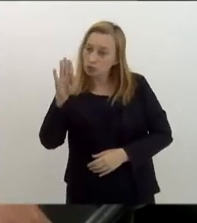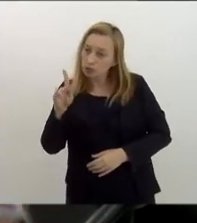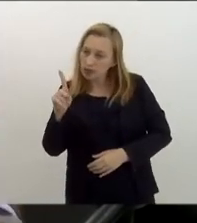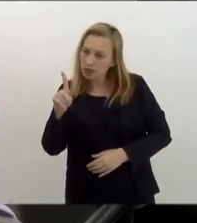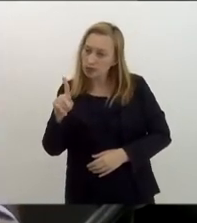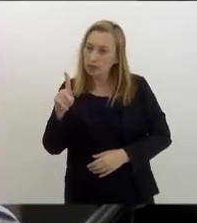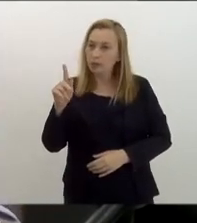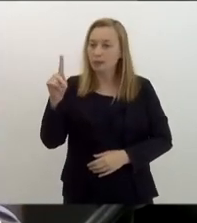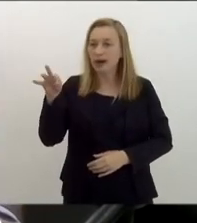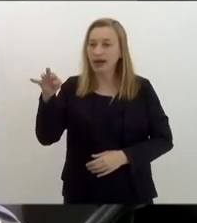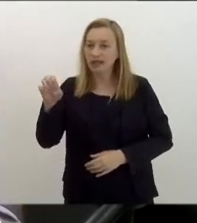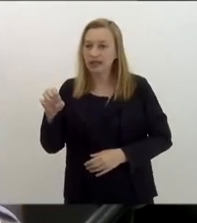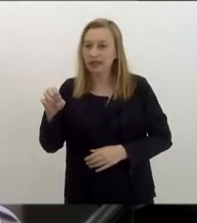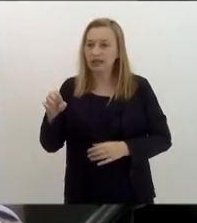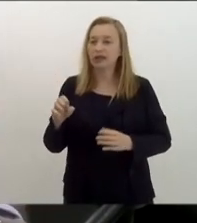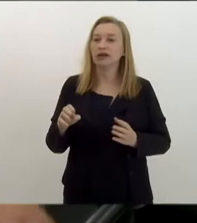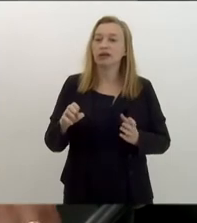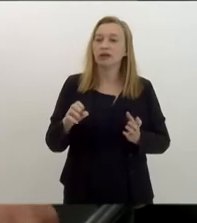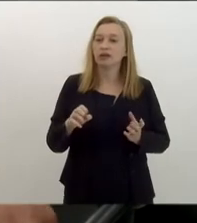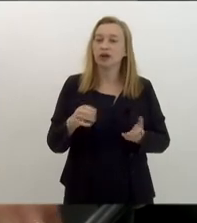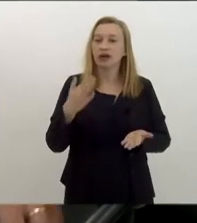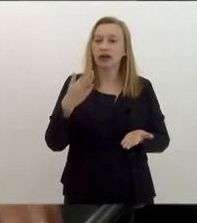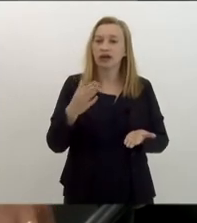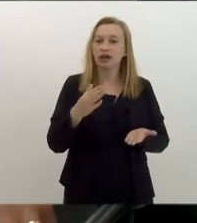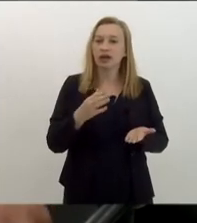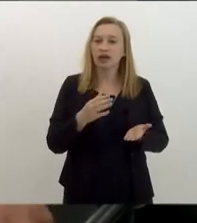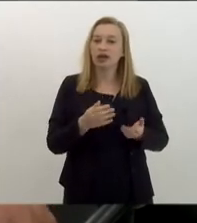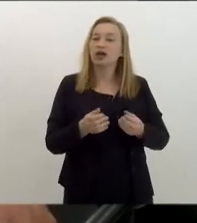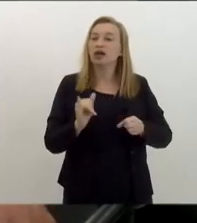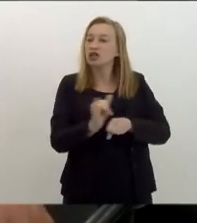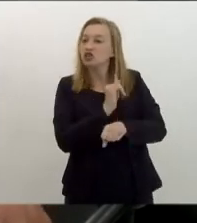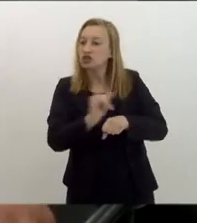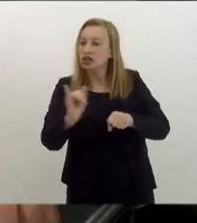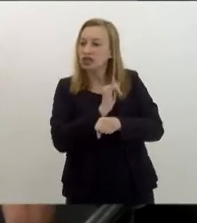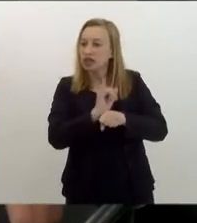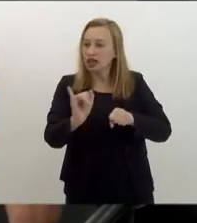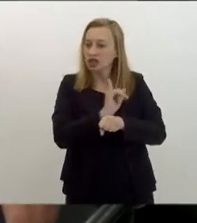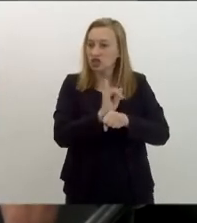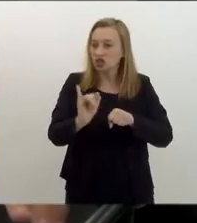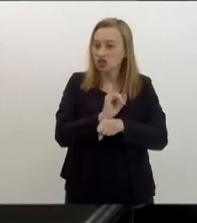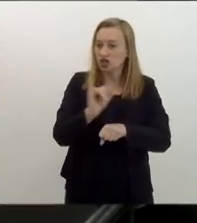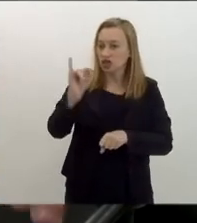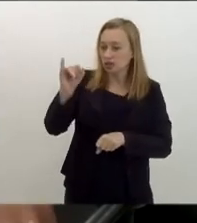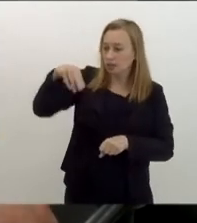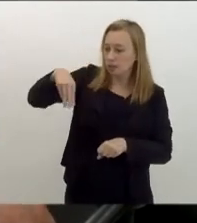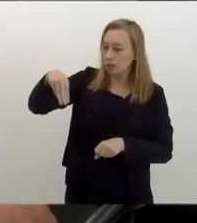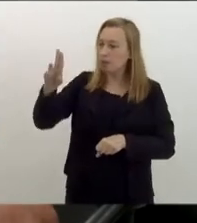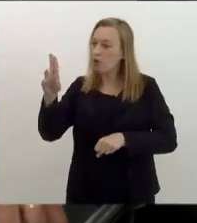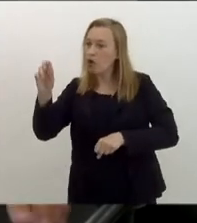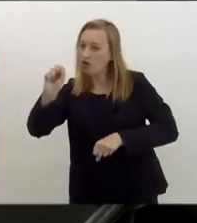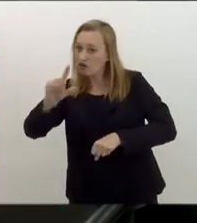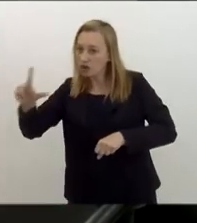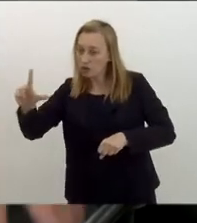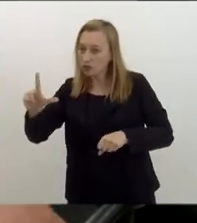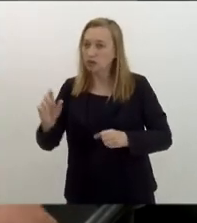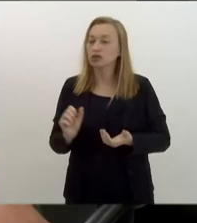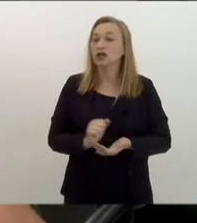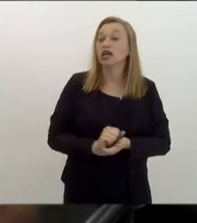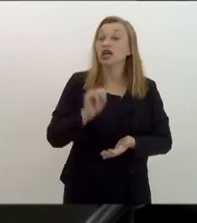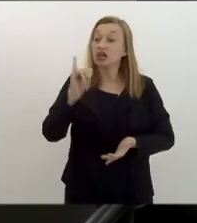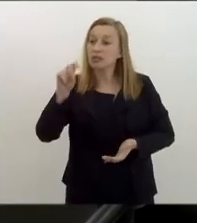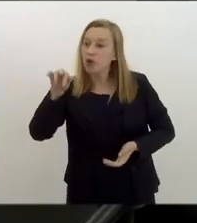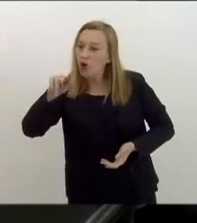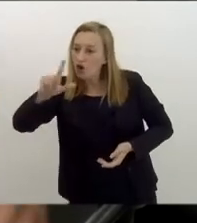destinação dos imóveis de modo a regularizar os imóveis não utilizados